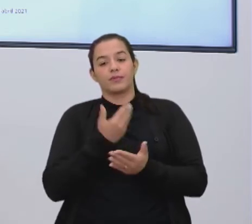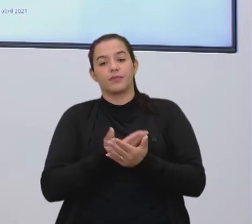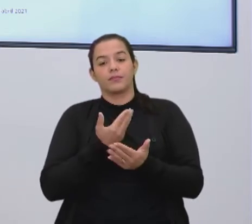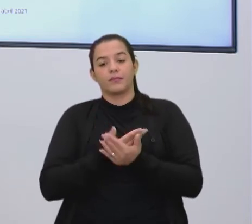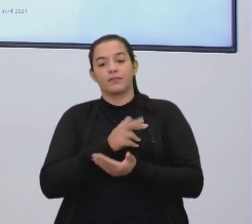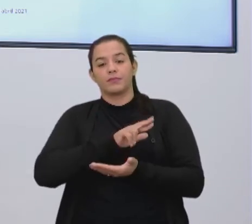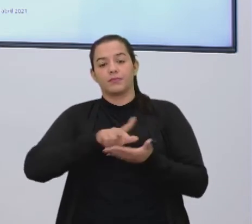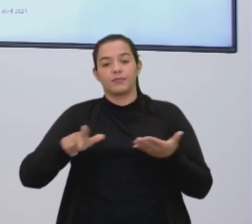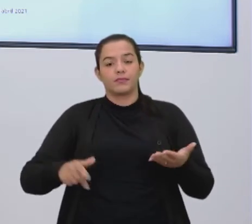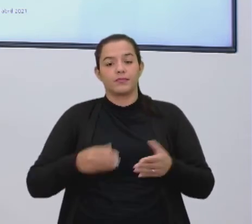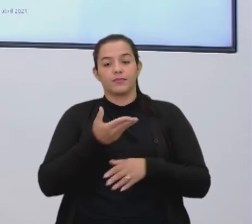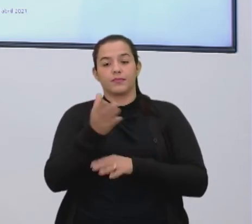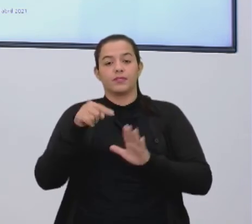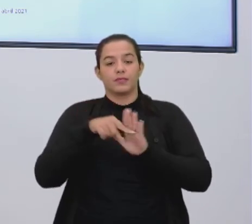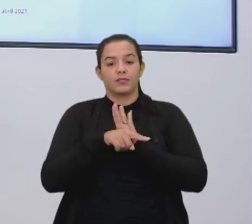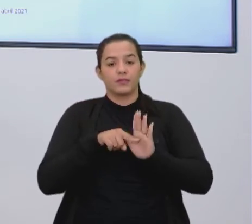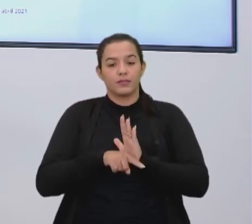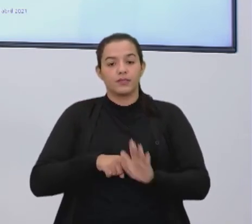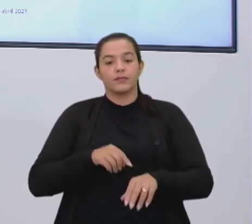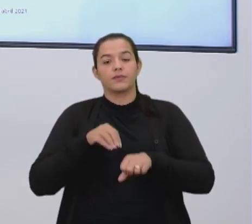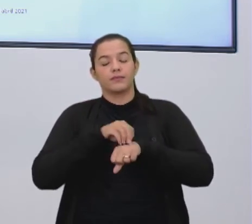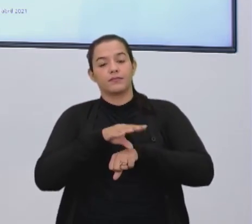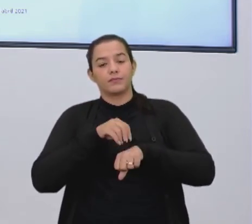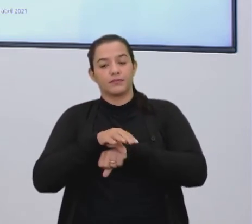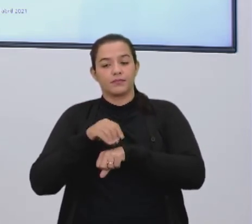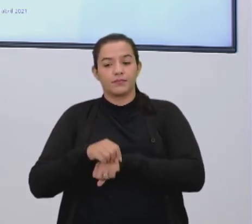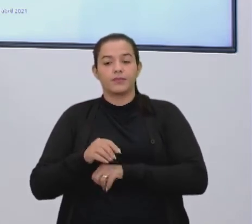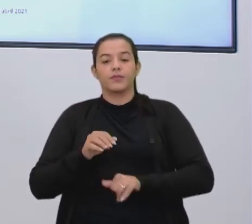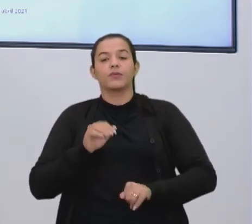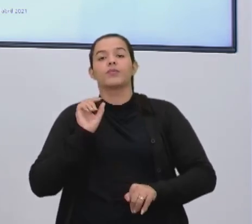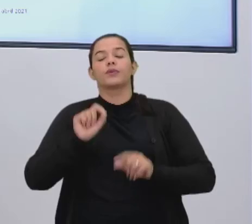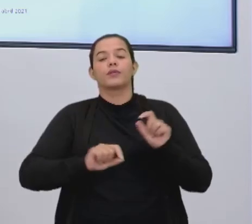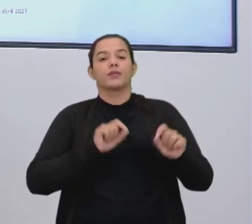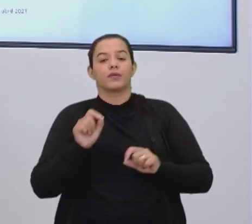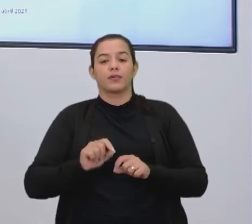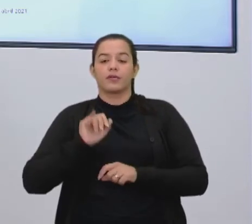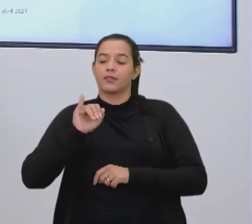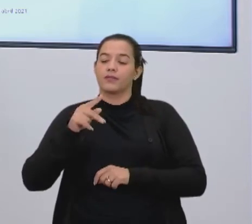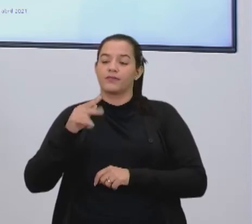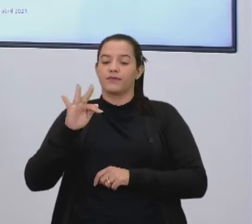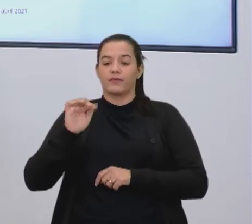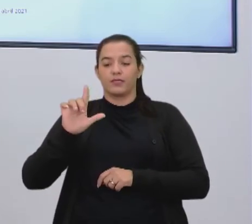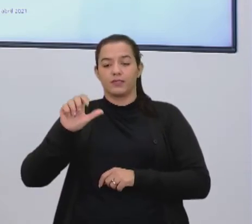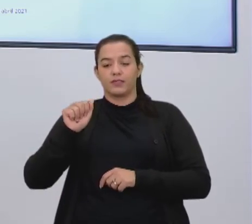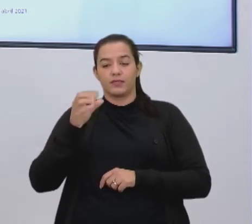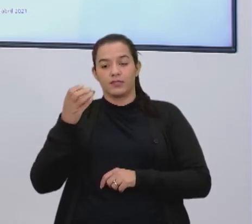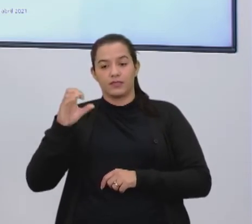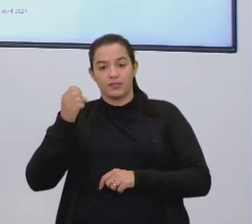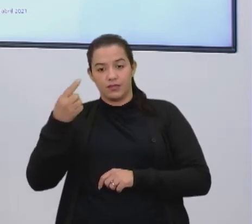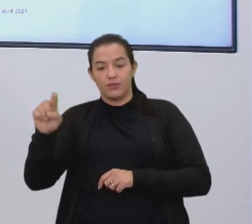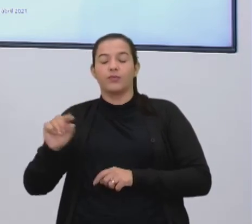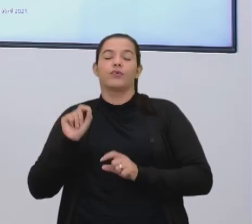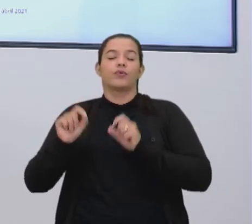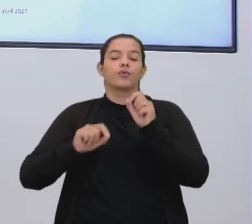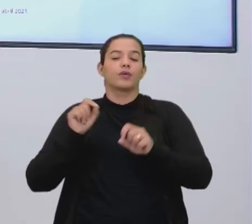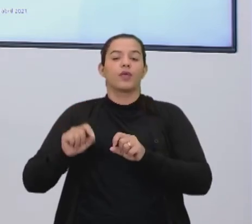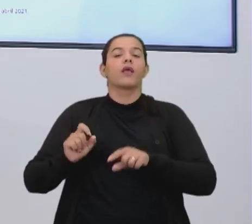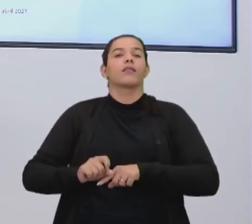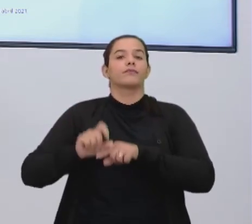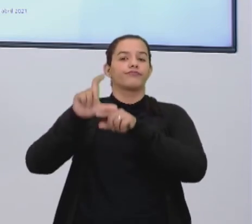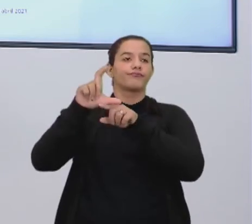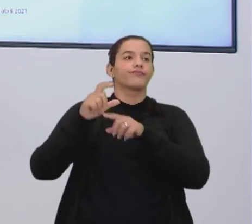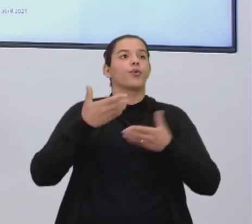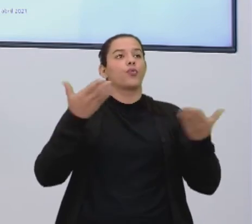até recomendo que vocês pesquisem e se interem mais sobre o que é inflação, mas ela gera esse aumento no preço das coisas